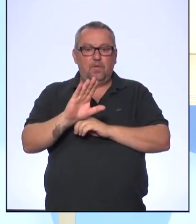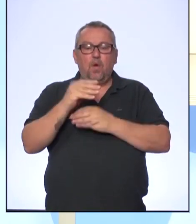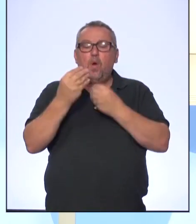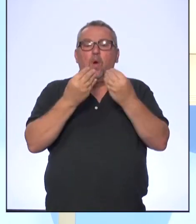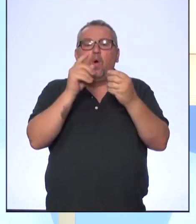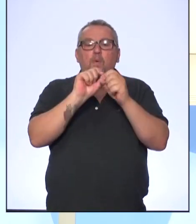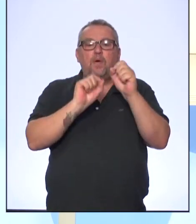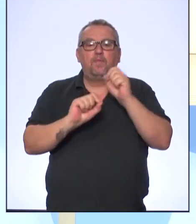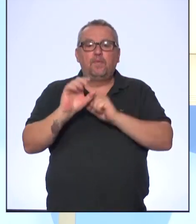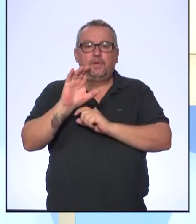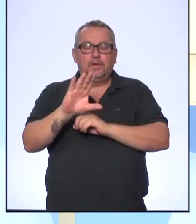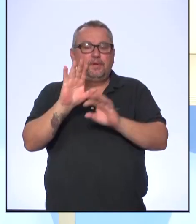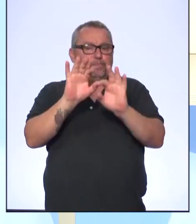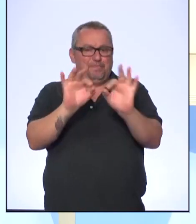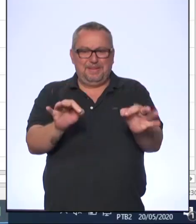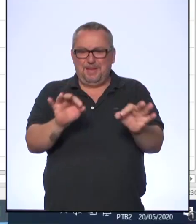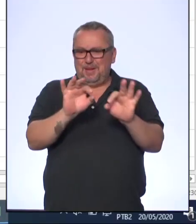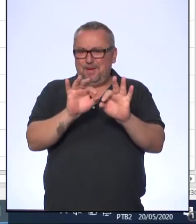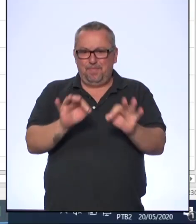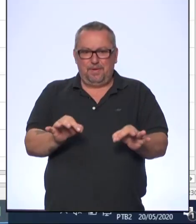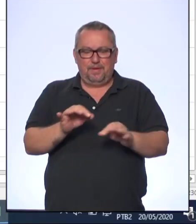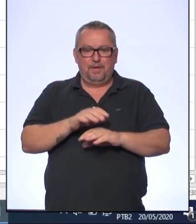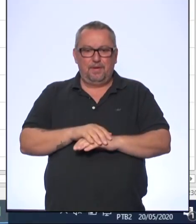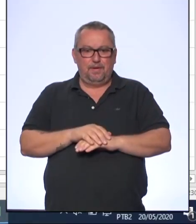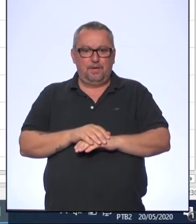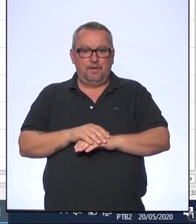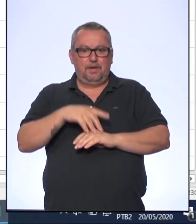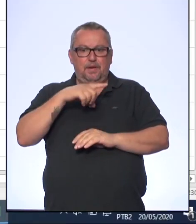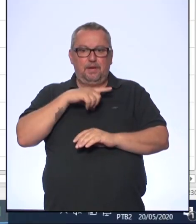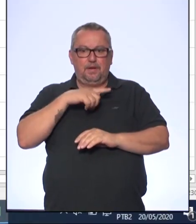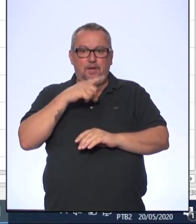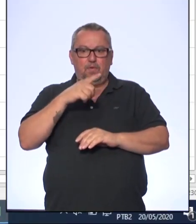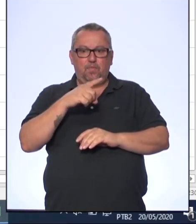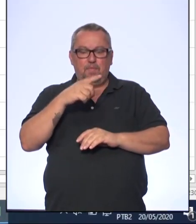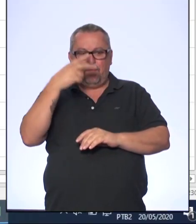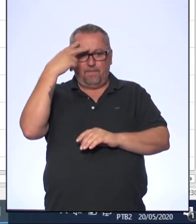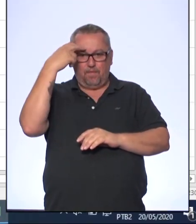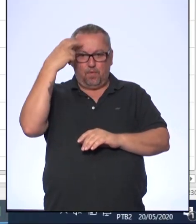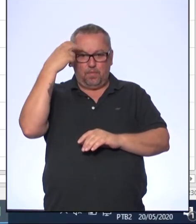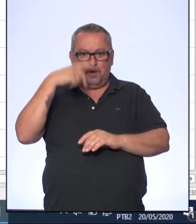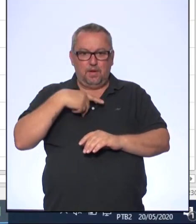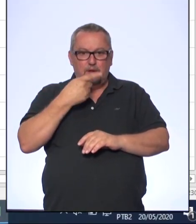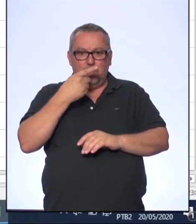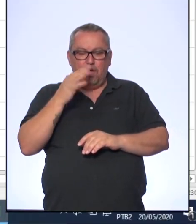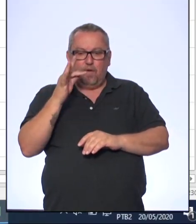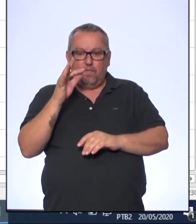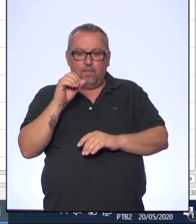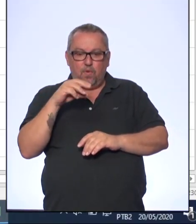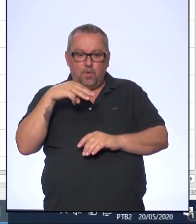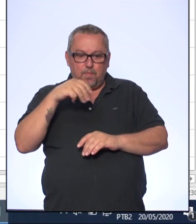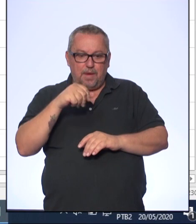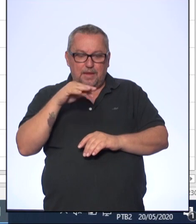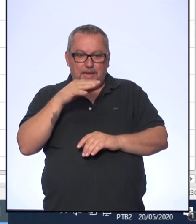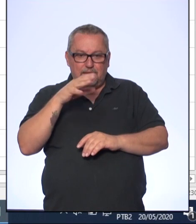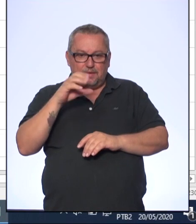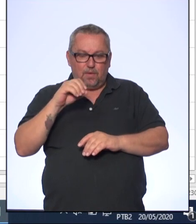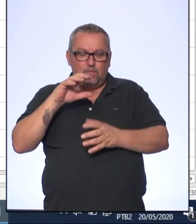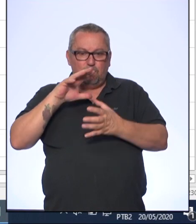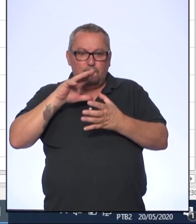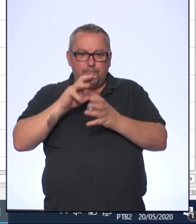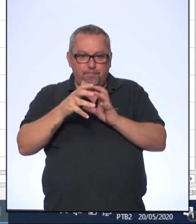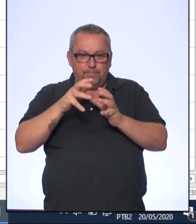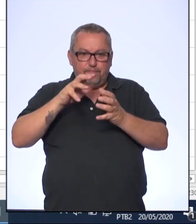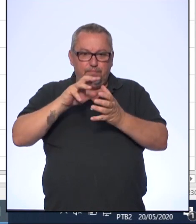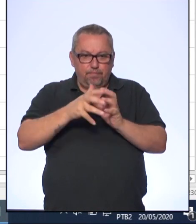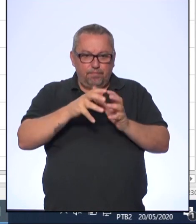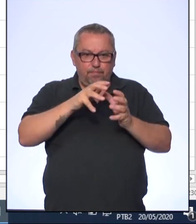nós fazemos isso? É simples. Tem uma forma que a gente chama formatação. Então, no mouse,